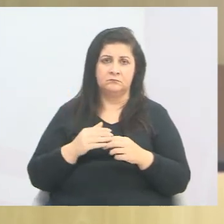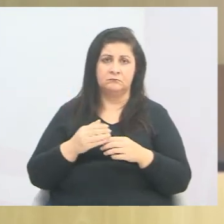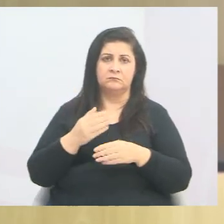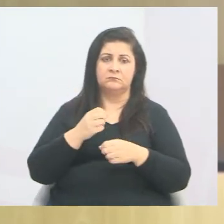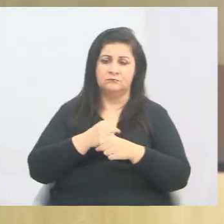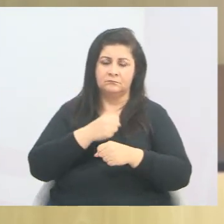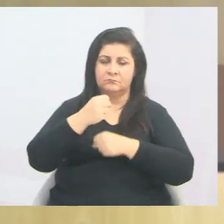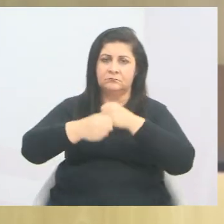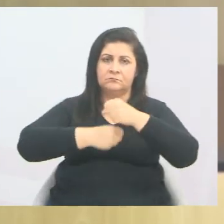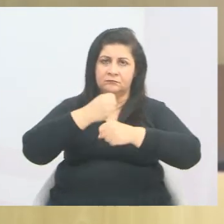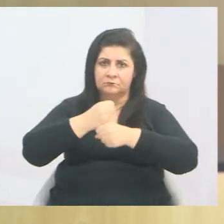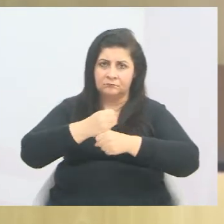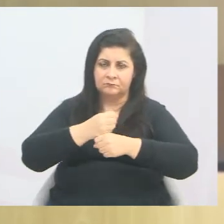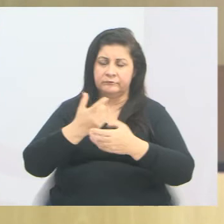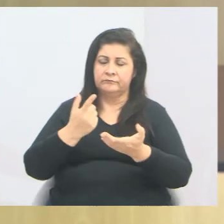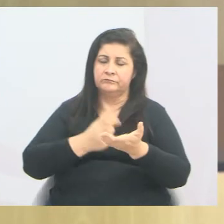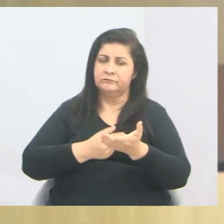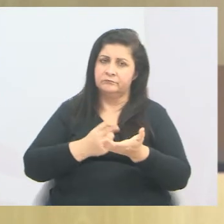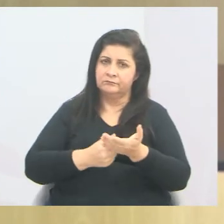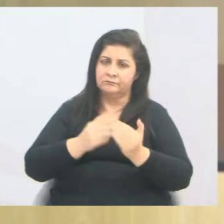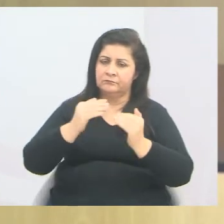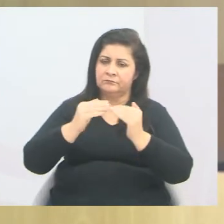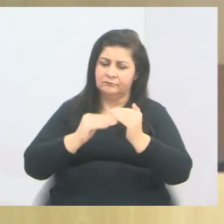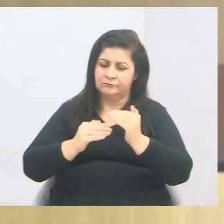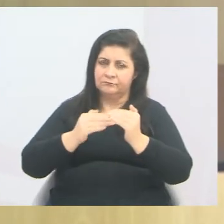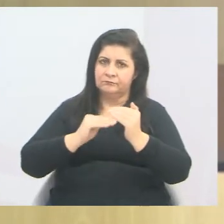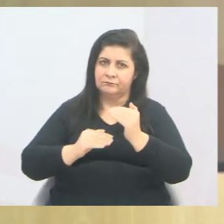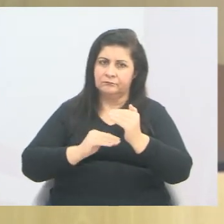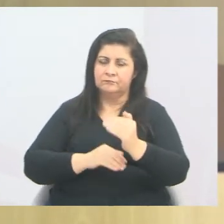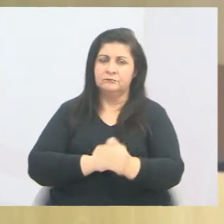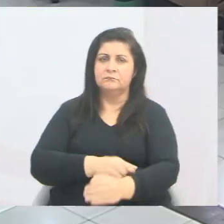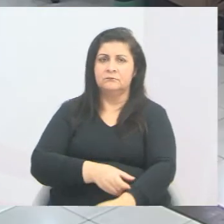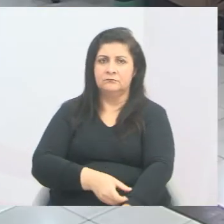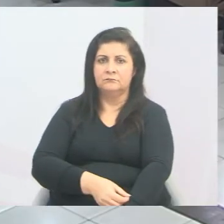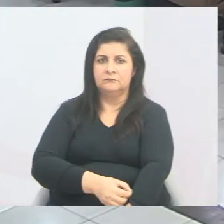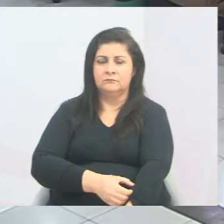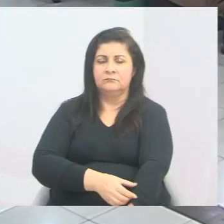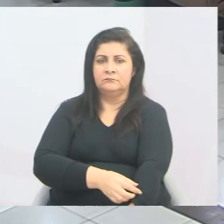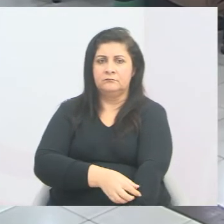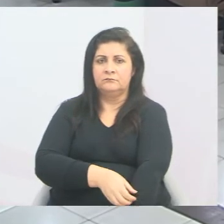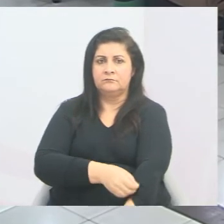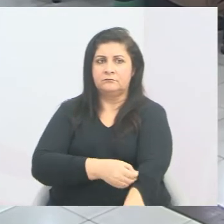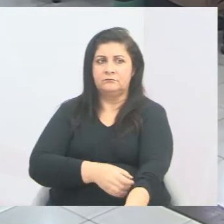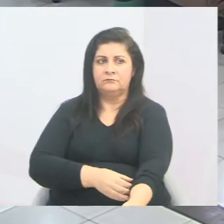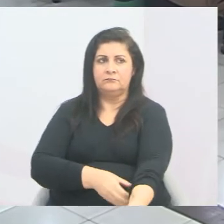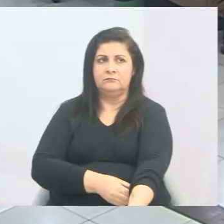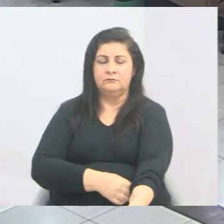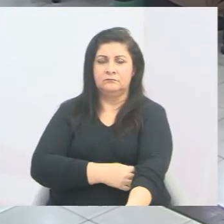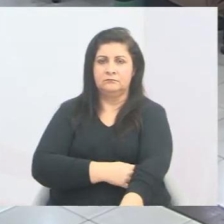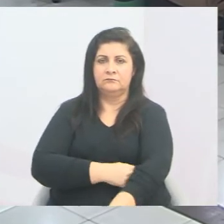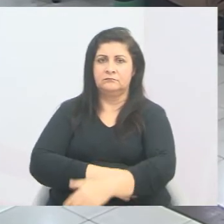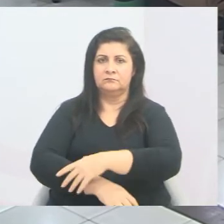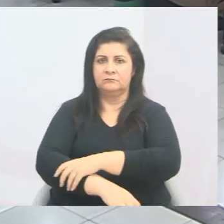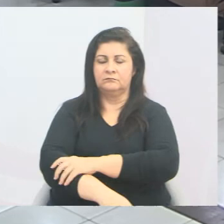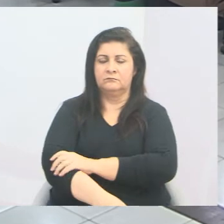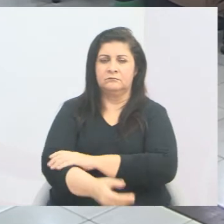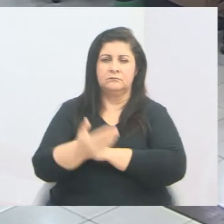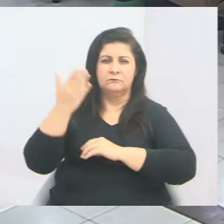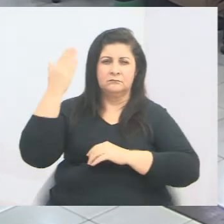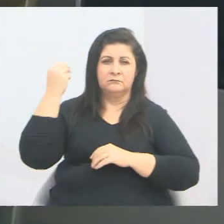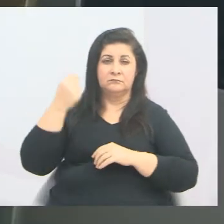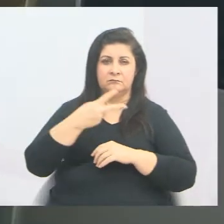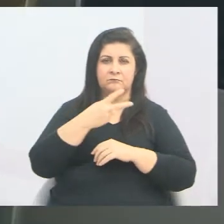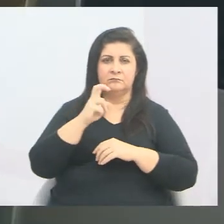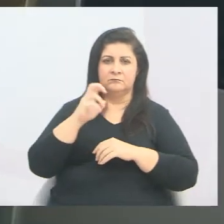um compromisso dessa casa da gente reduzir 1% a cada ano. Eu lembro que no mandato começou com 25%, né? O senhor estava